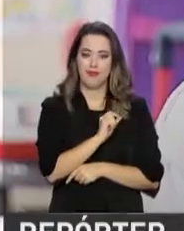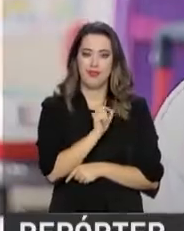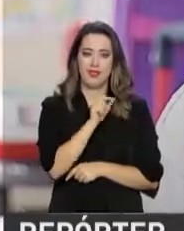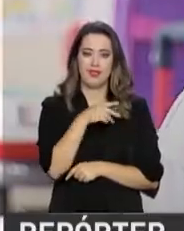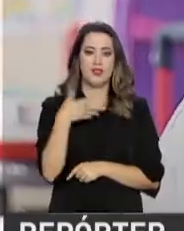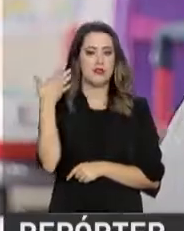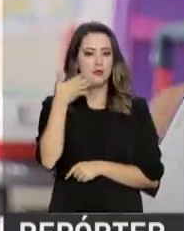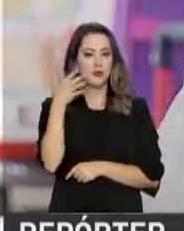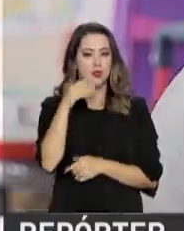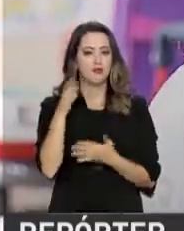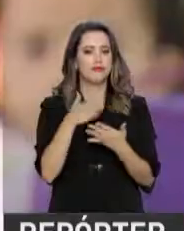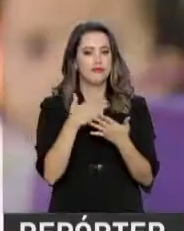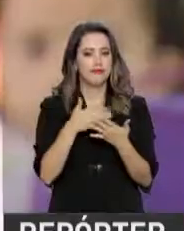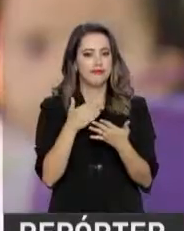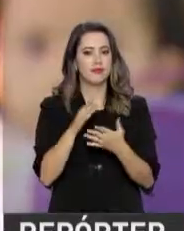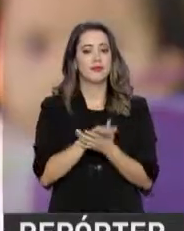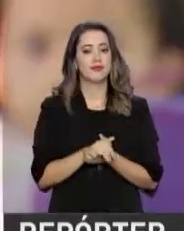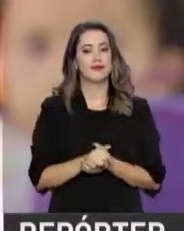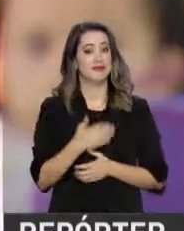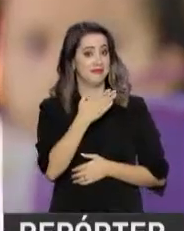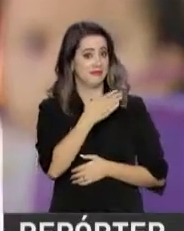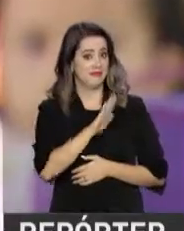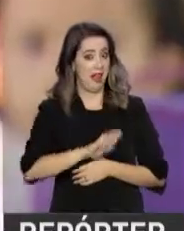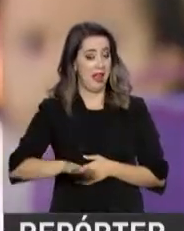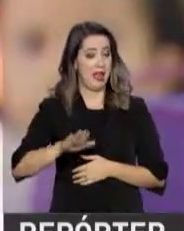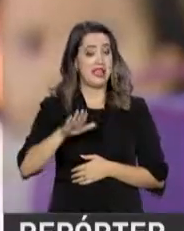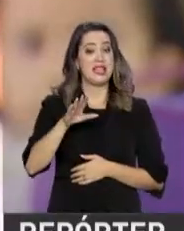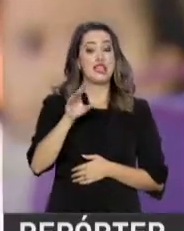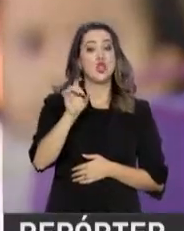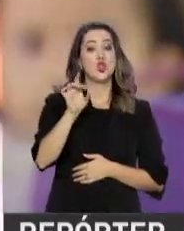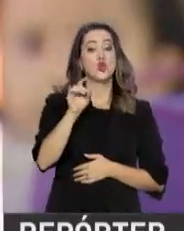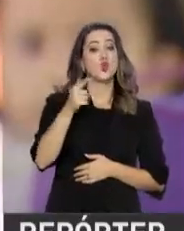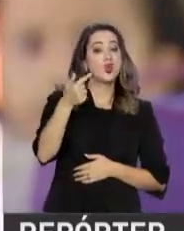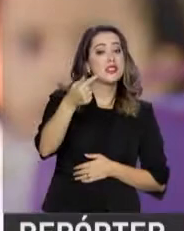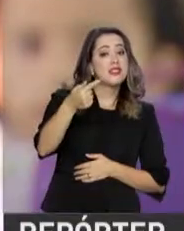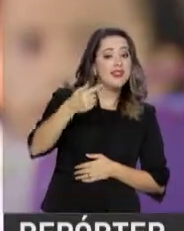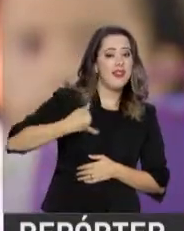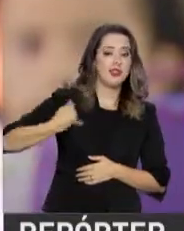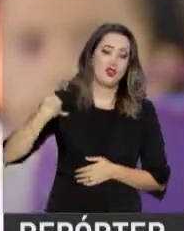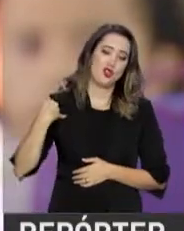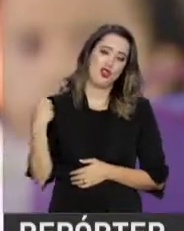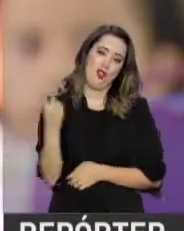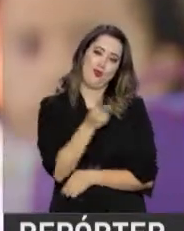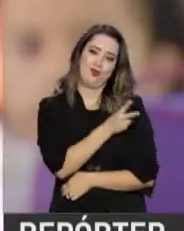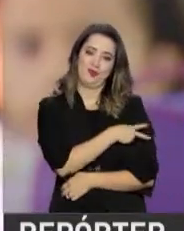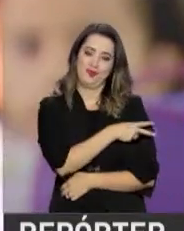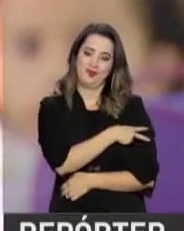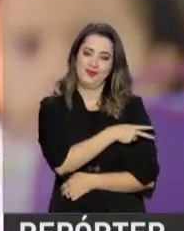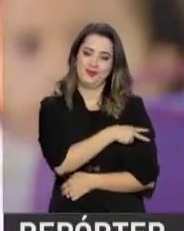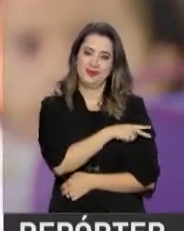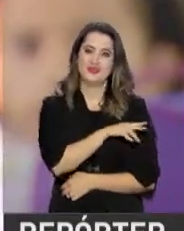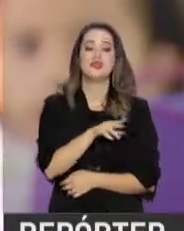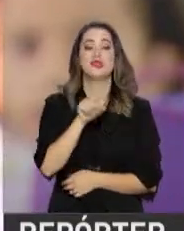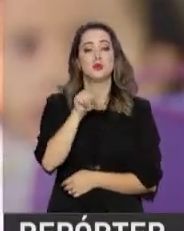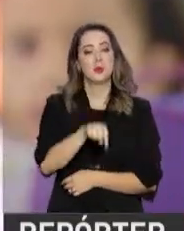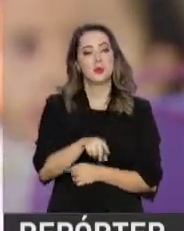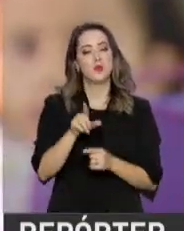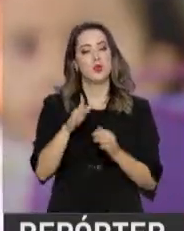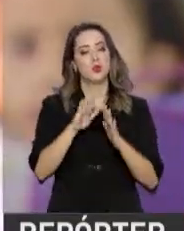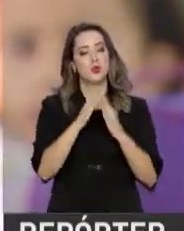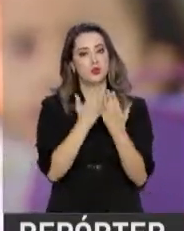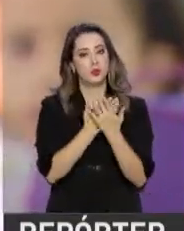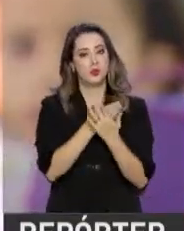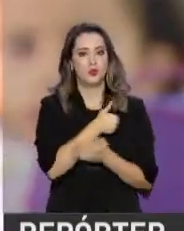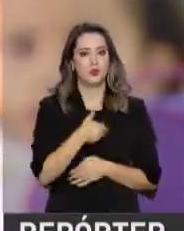pareciam mais imagens a pequena marcela nunes de sete anos é aluna do 2º ano do ensino fundamental de uma escola